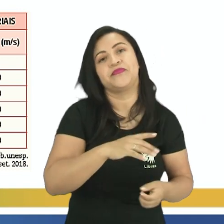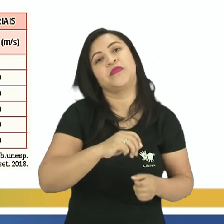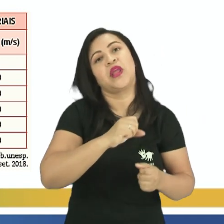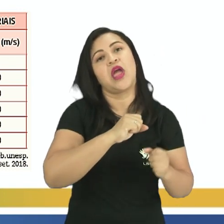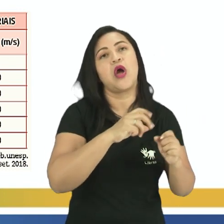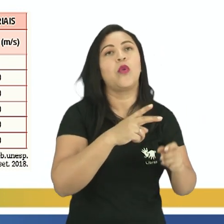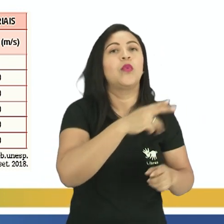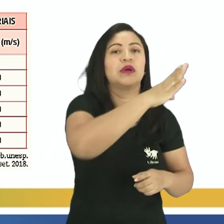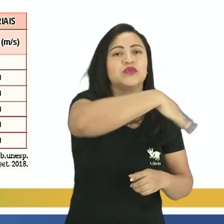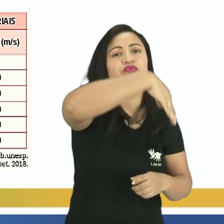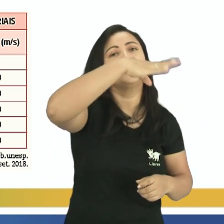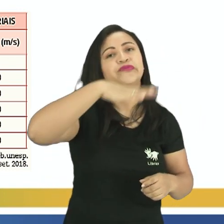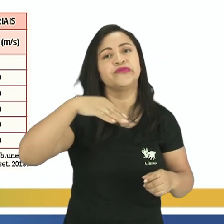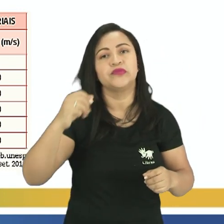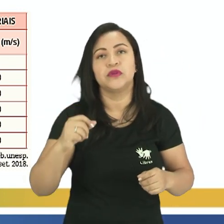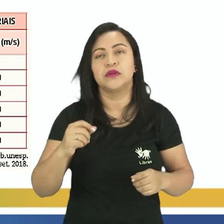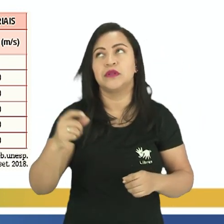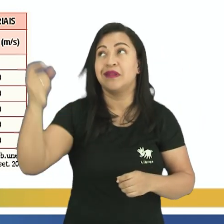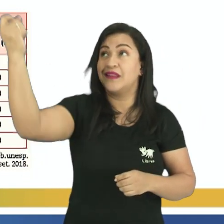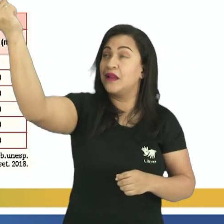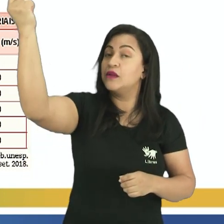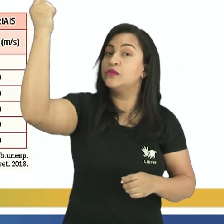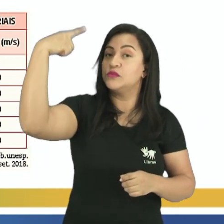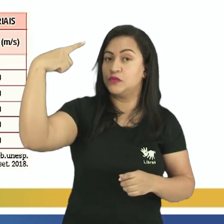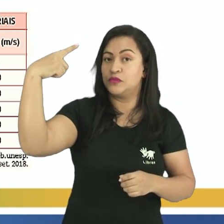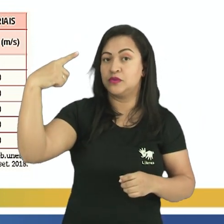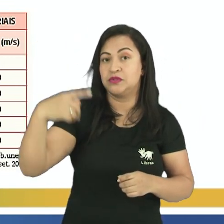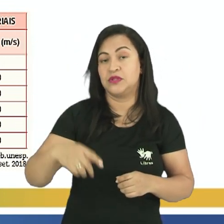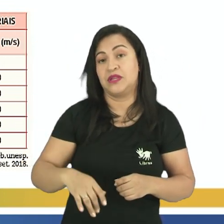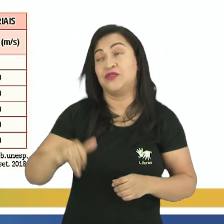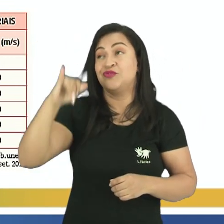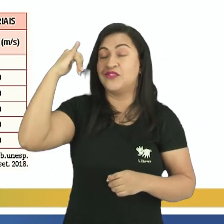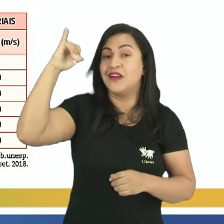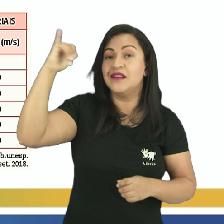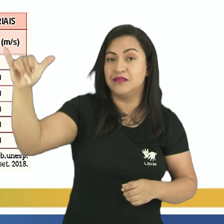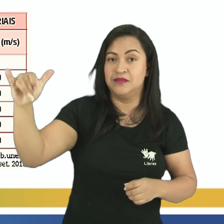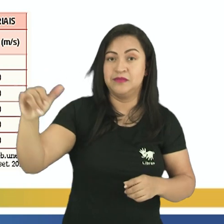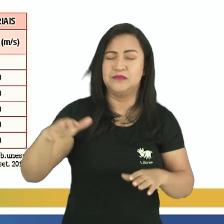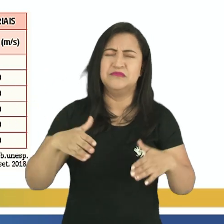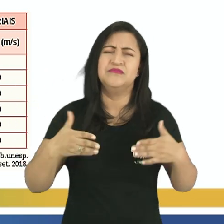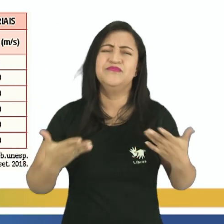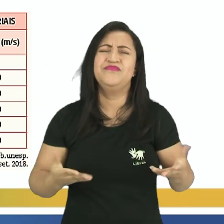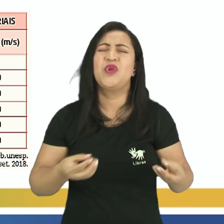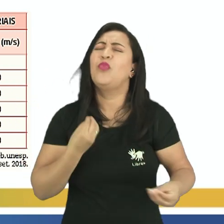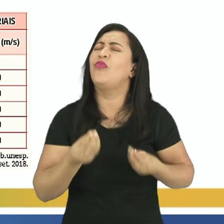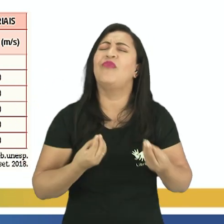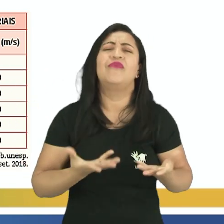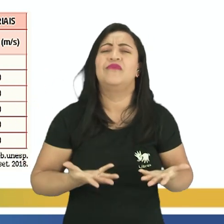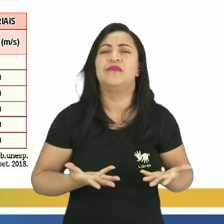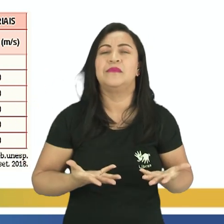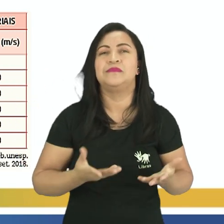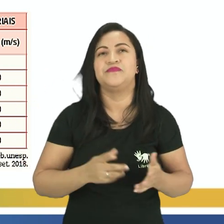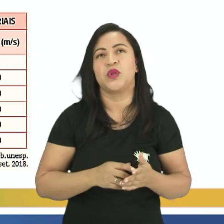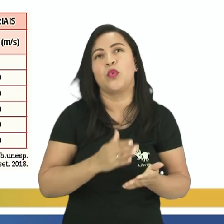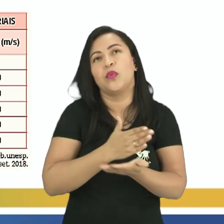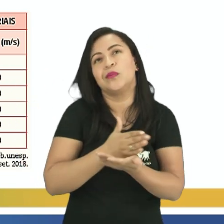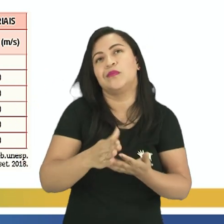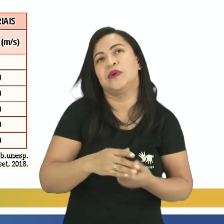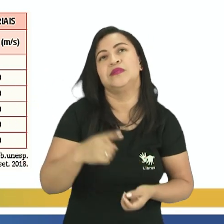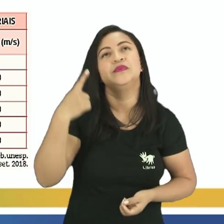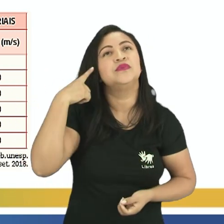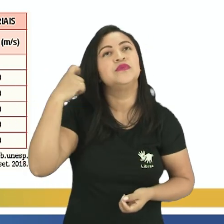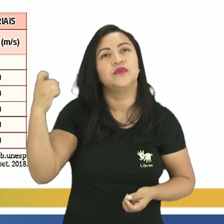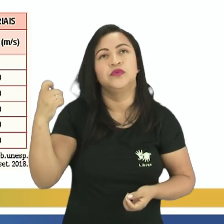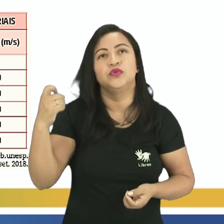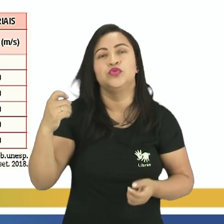onda mecânica, e a luz, que é um exemplo de onda eletromagnética. Então, começando pelo som. Todos os sons